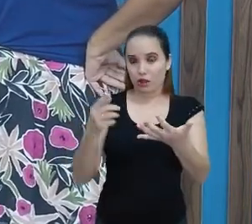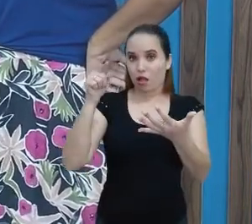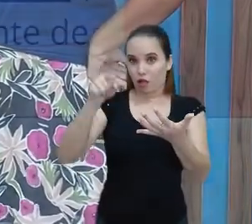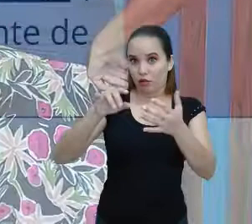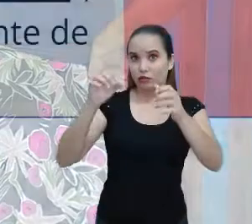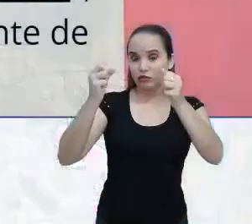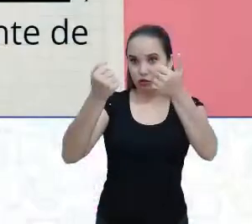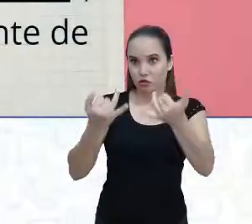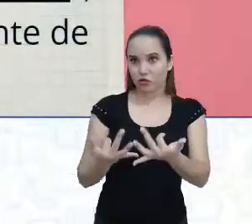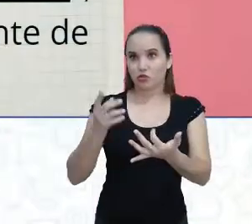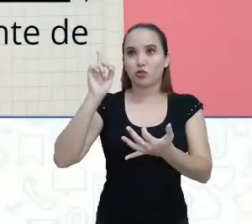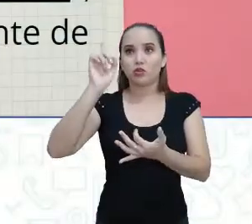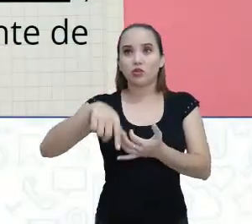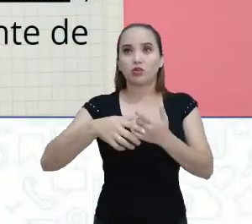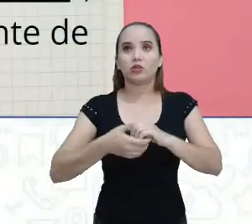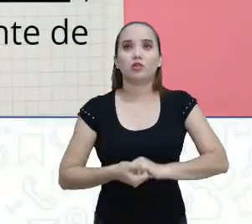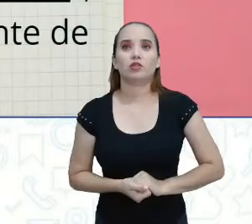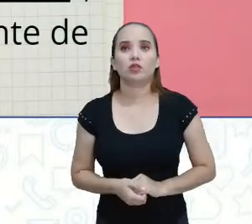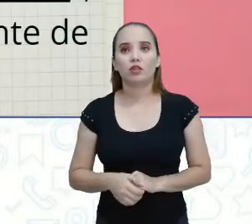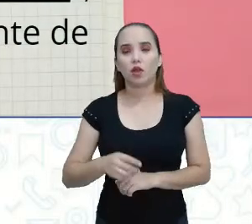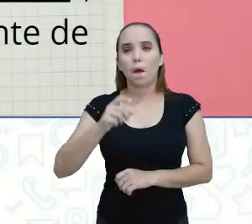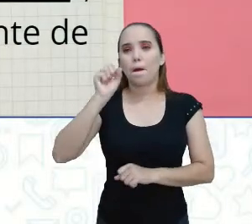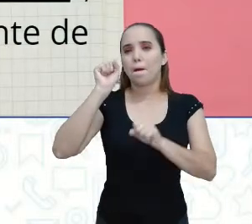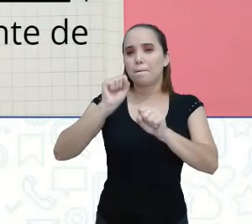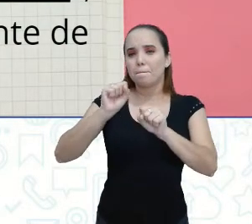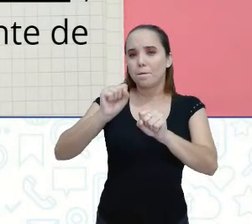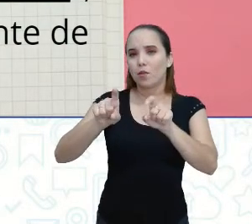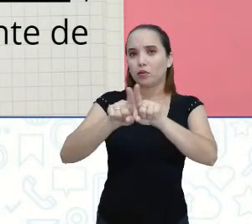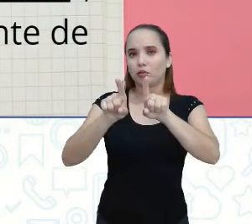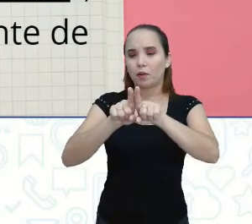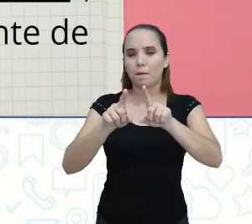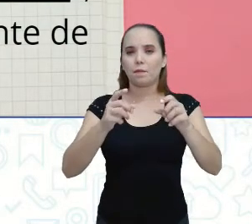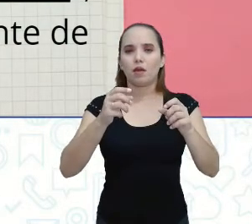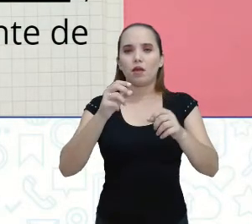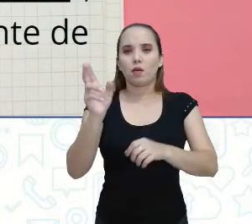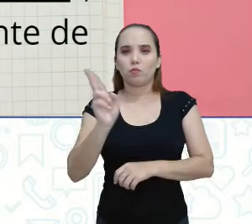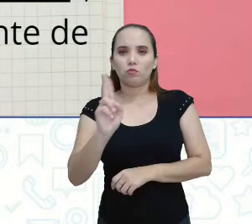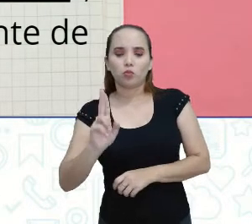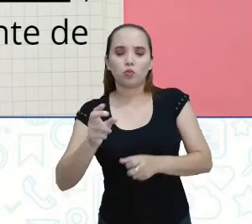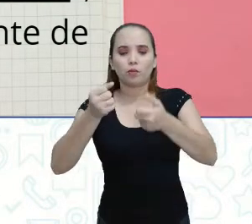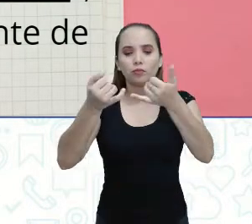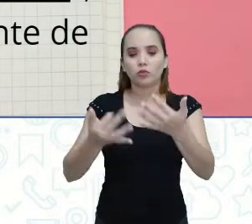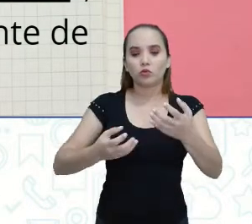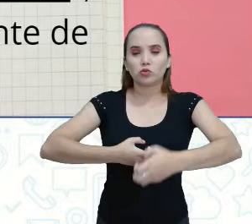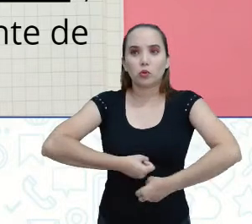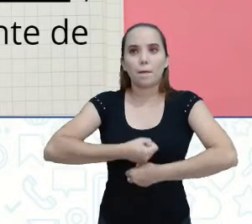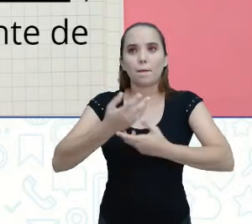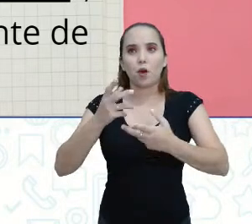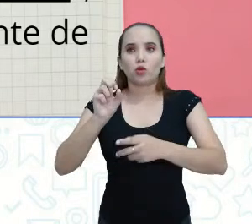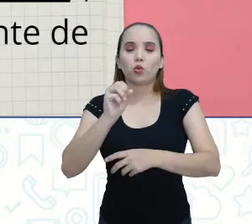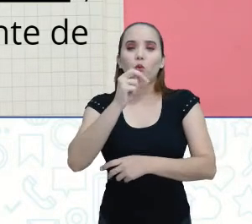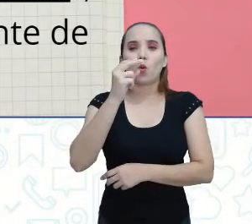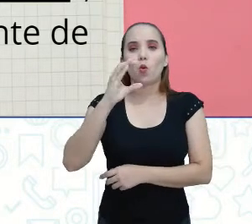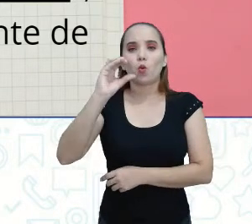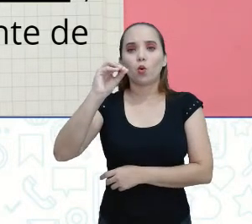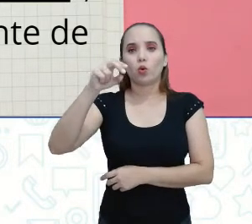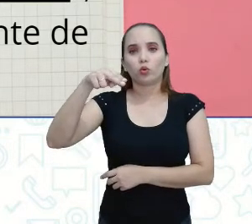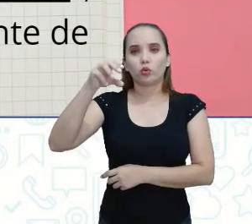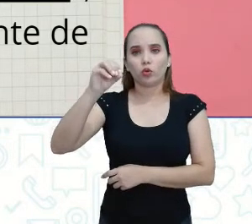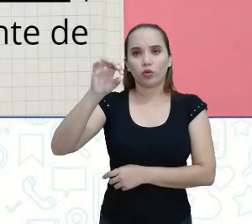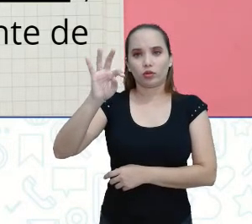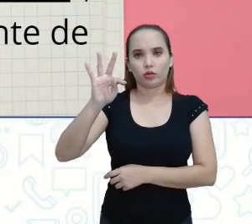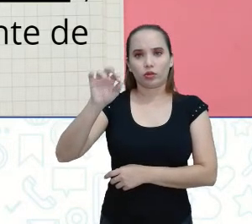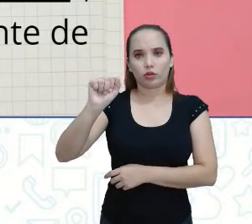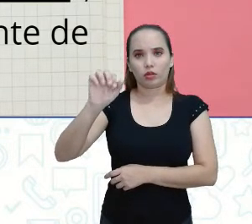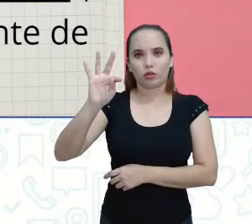subjetiva também é chamada de descrição poética ou conotativa, porque nela o mais importante é a